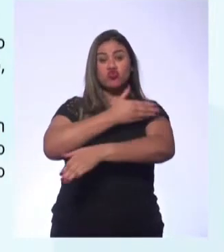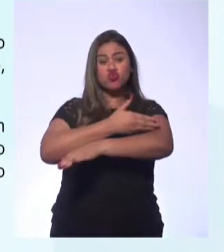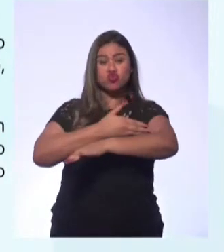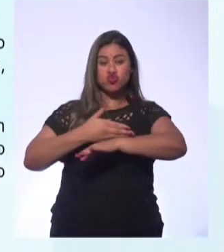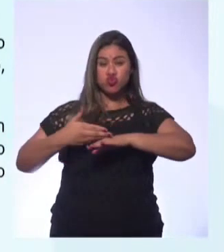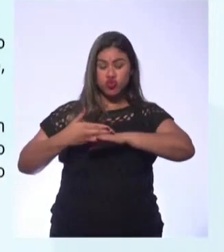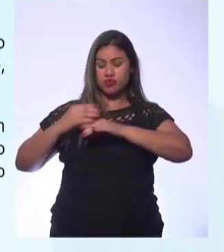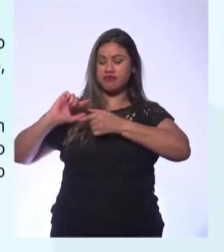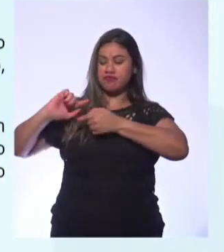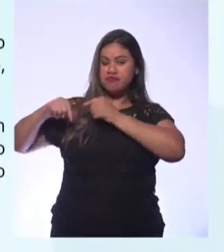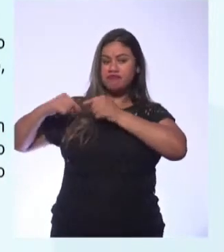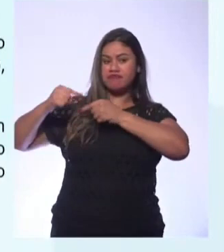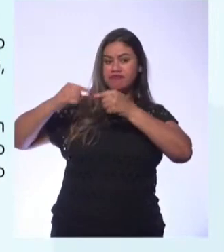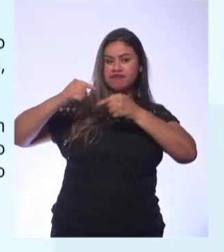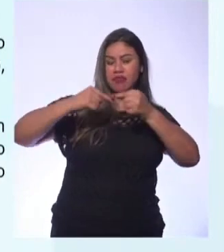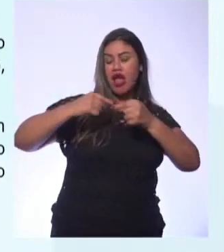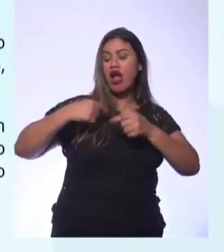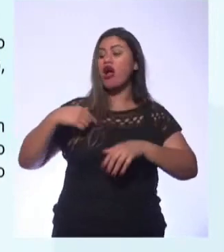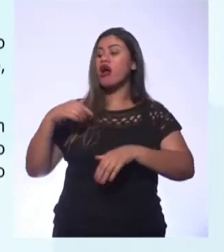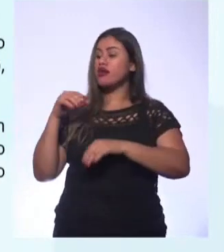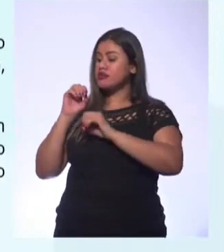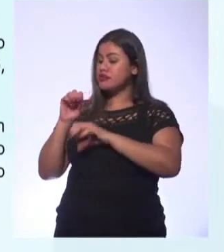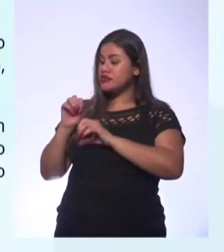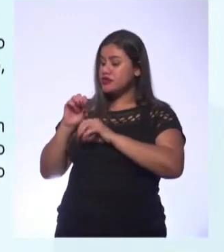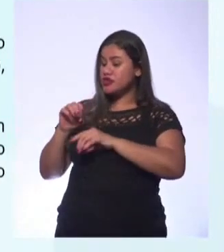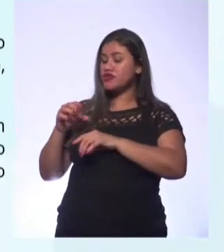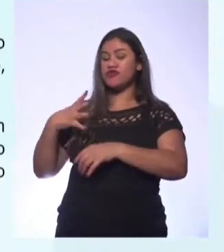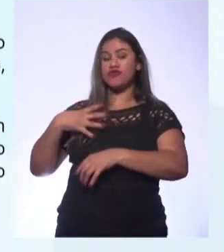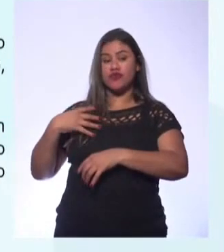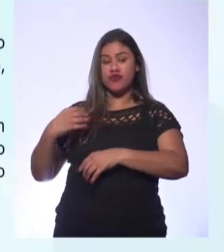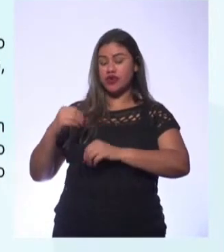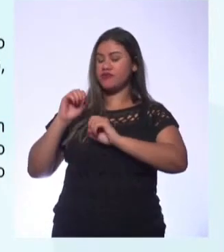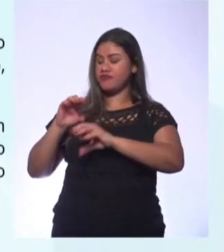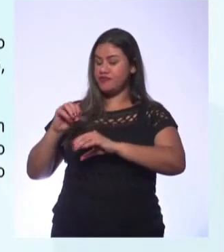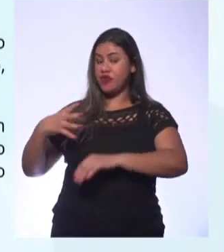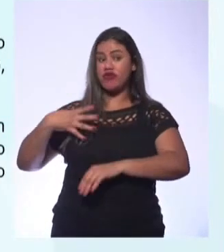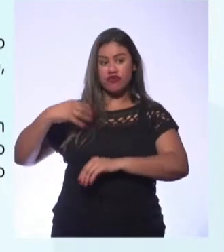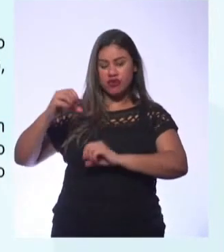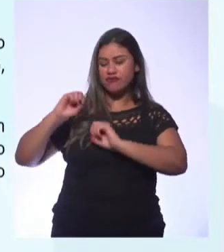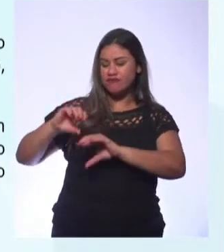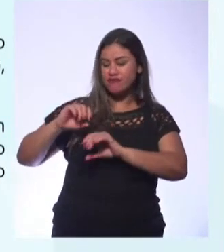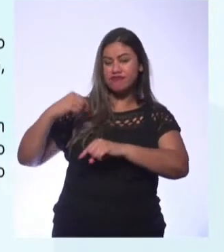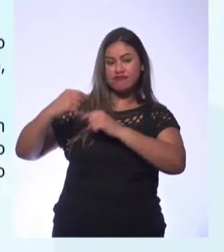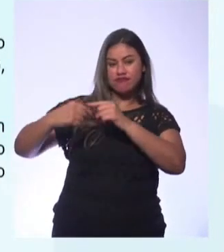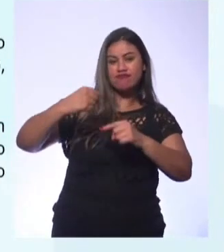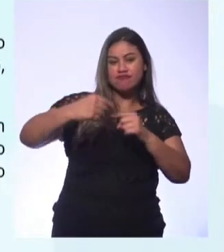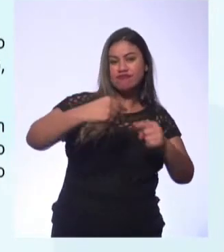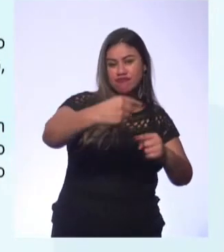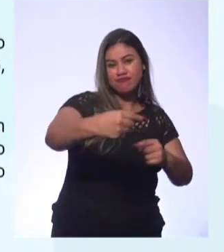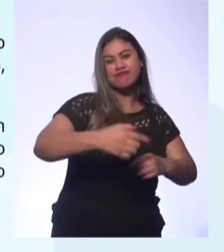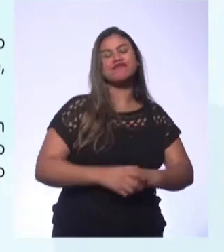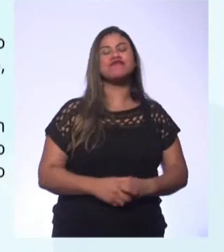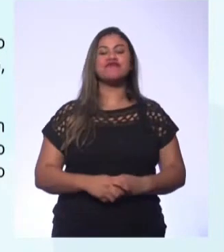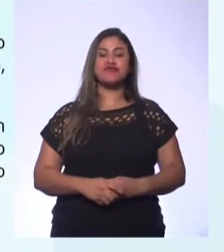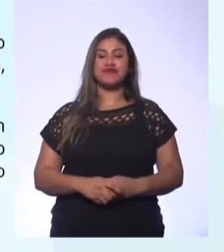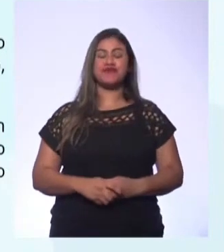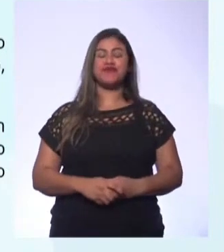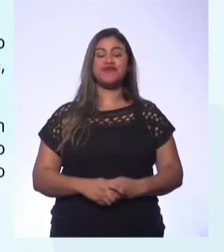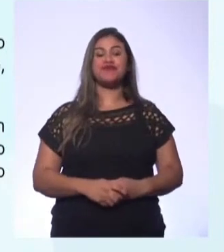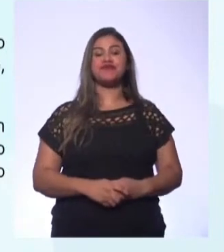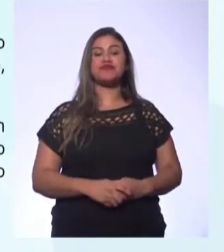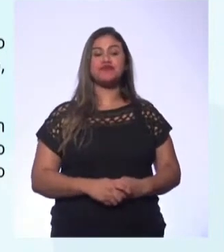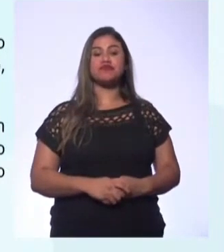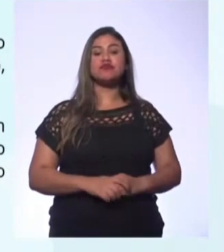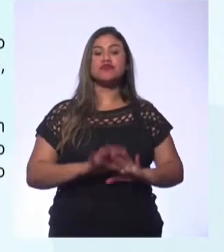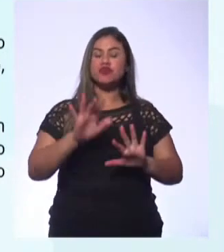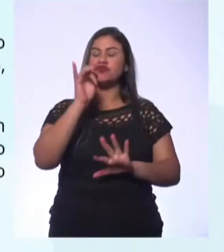que são passadas através da oralidade ao longo dos tempos, a gente pode chamar de cultura imaterial. Tá? Então, vamos supor, professora,